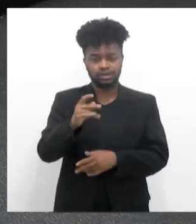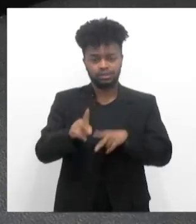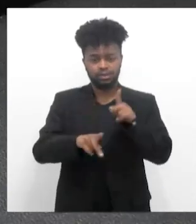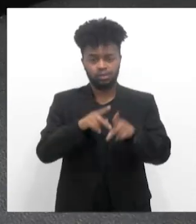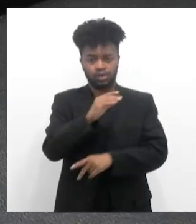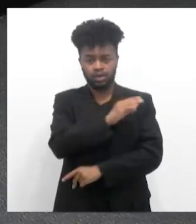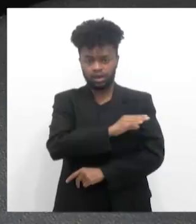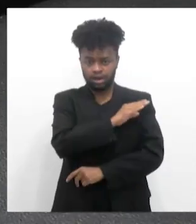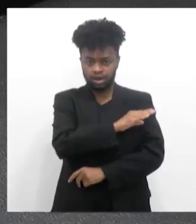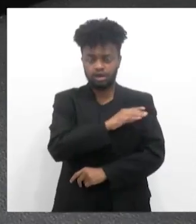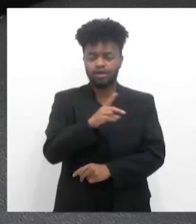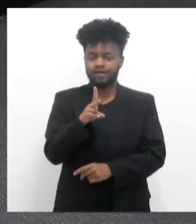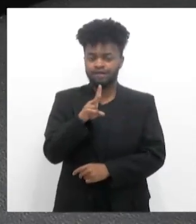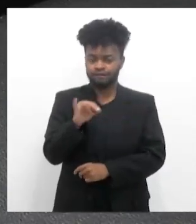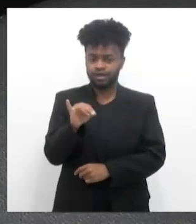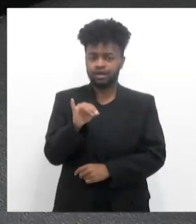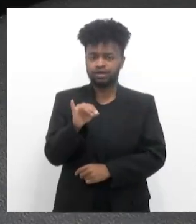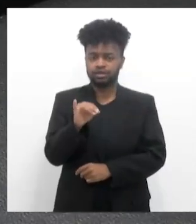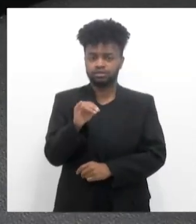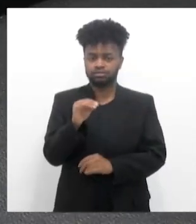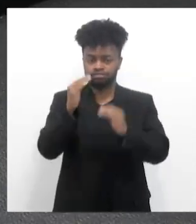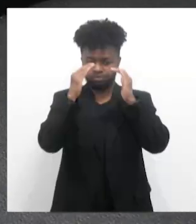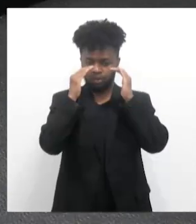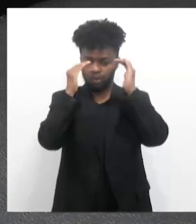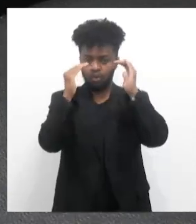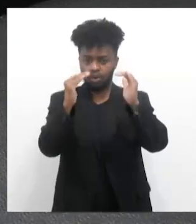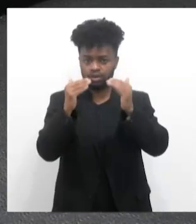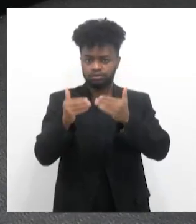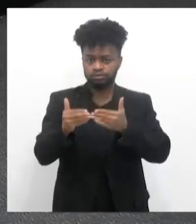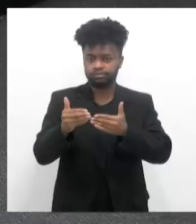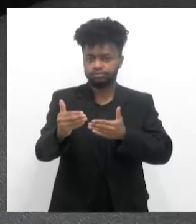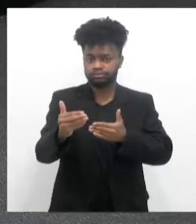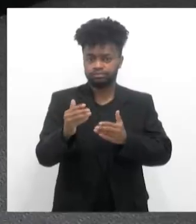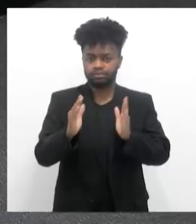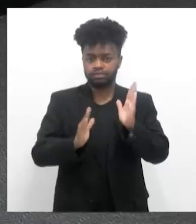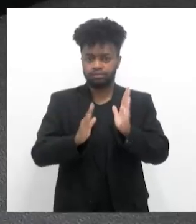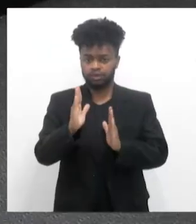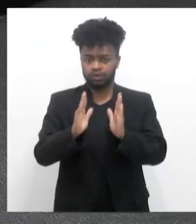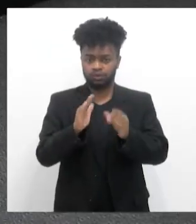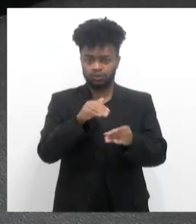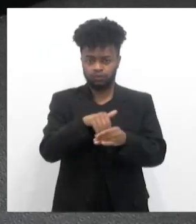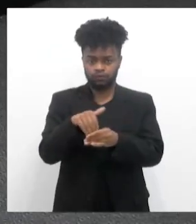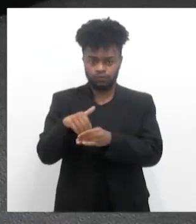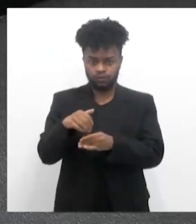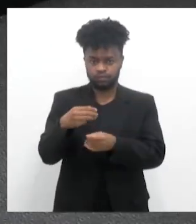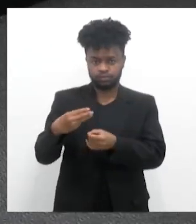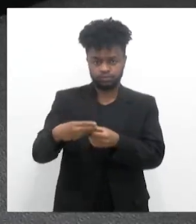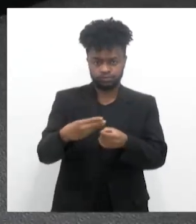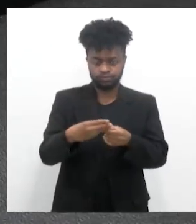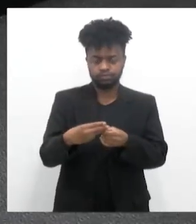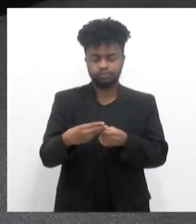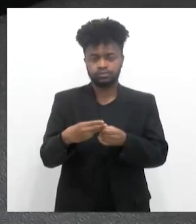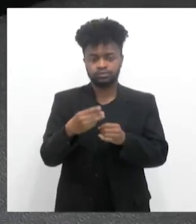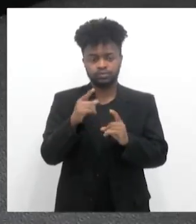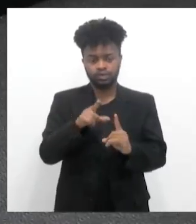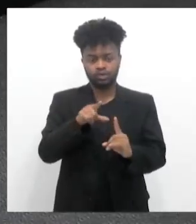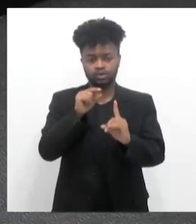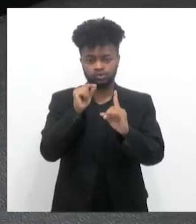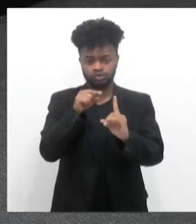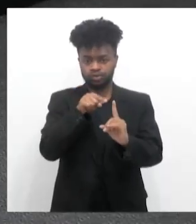Campos vai ser honrada a partir do próximo pleito eleitoral municipal, com o nome